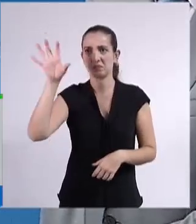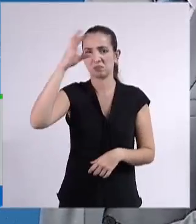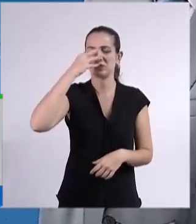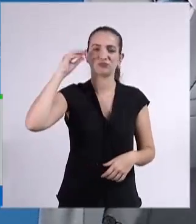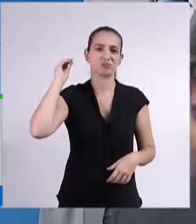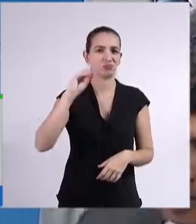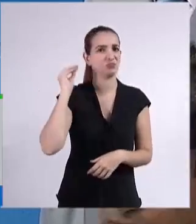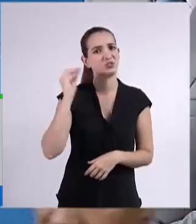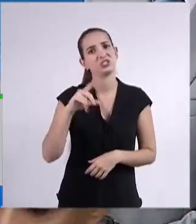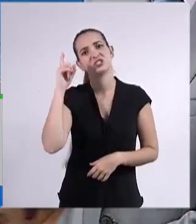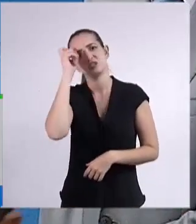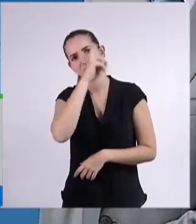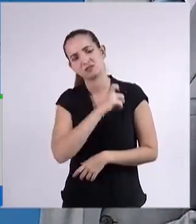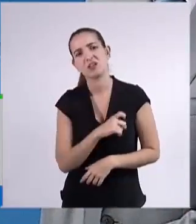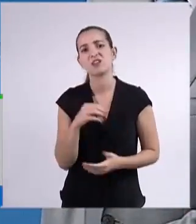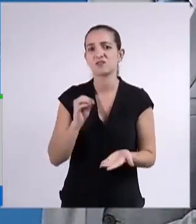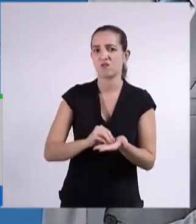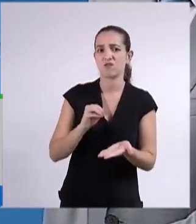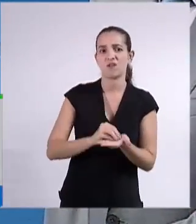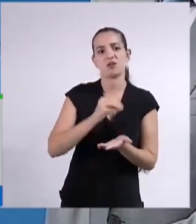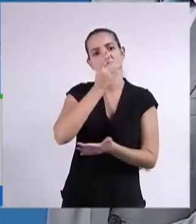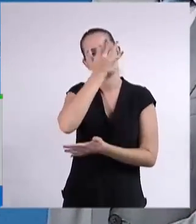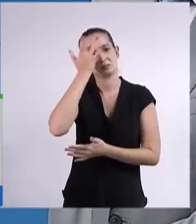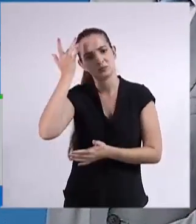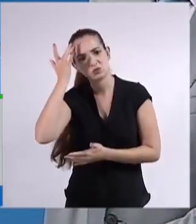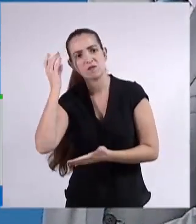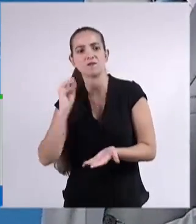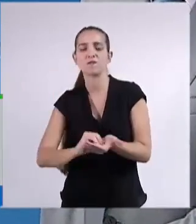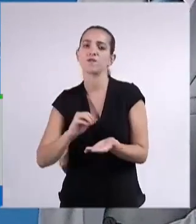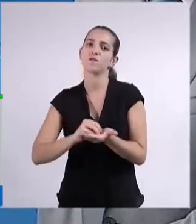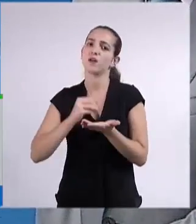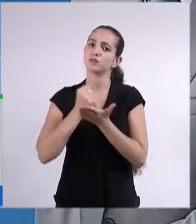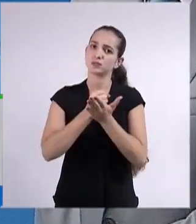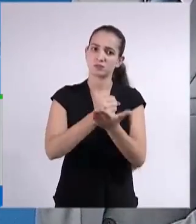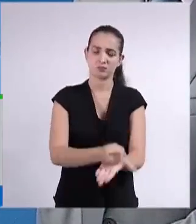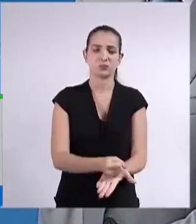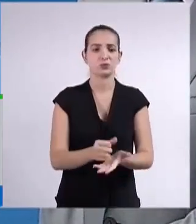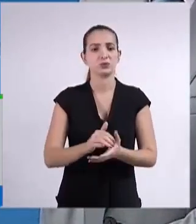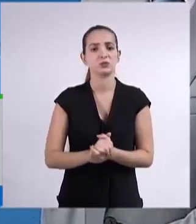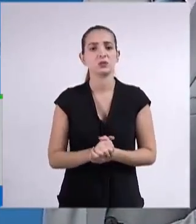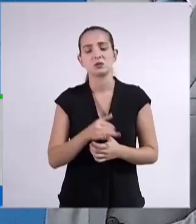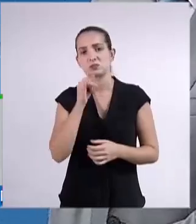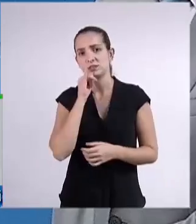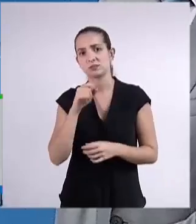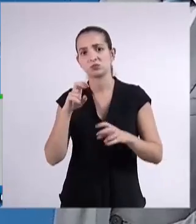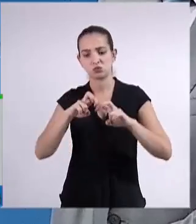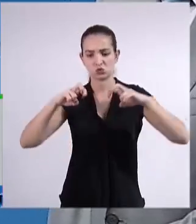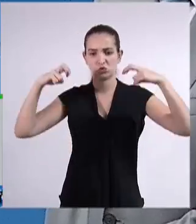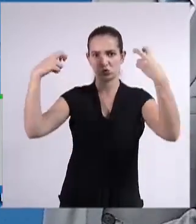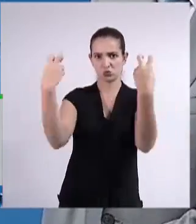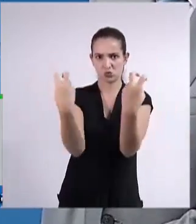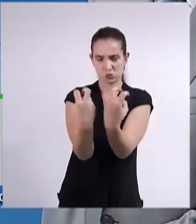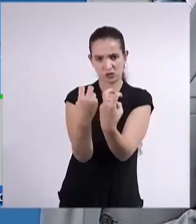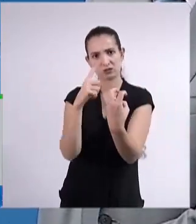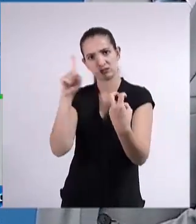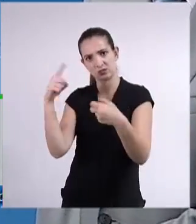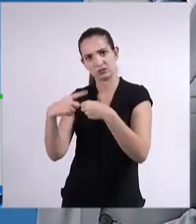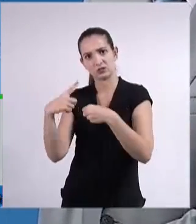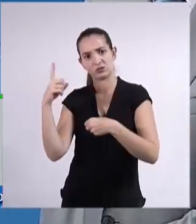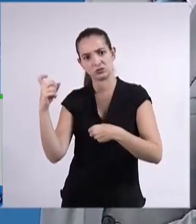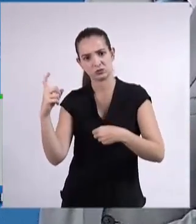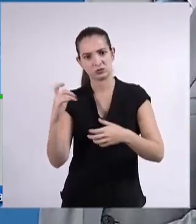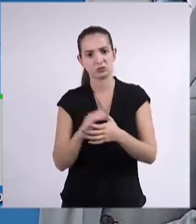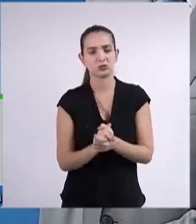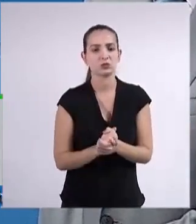por falta de público, por falta de investimento, por falta de apoio. Você pega Douradão lá em Dourados, que